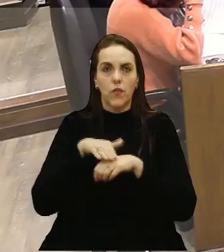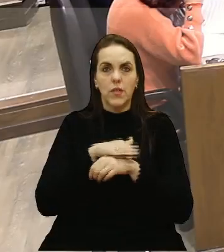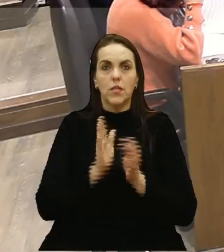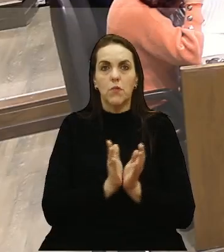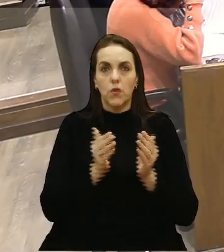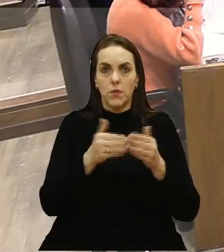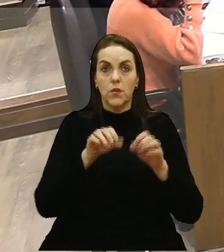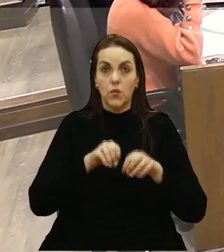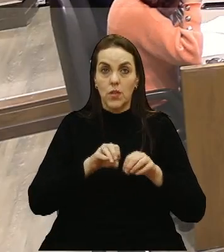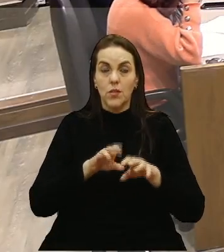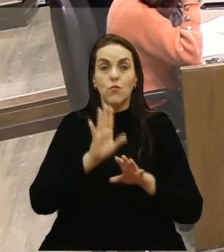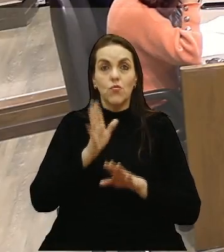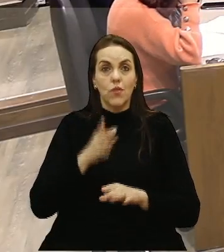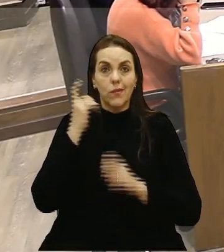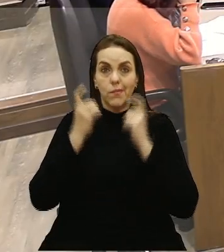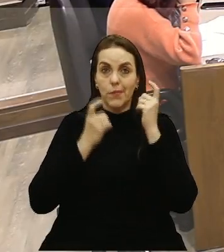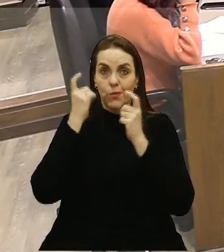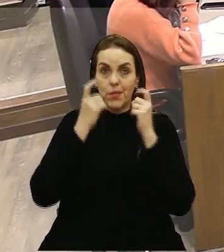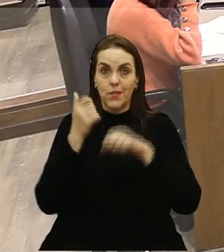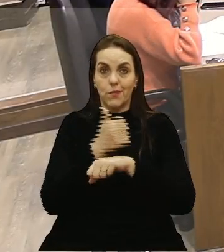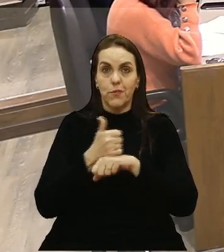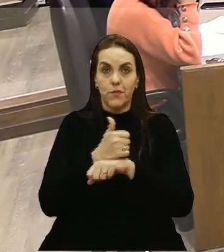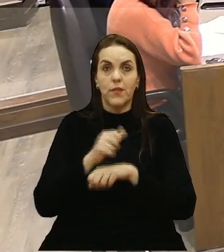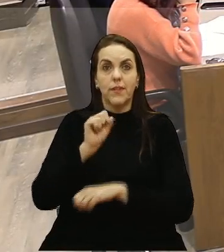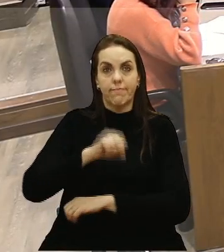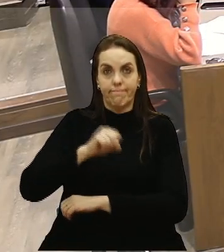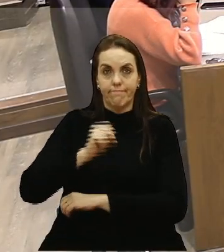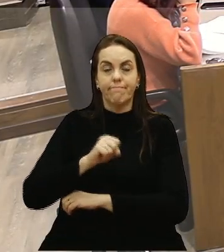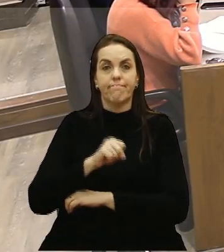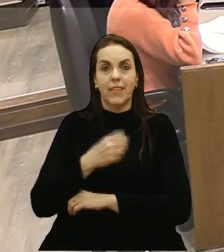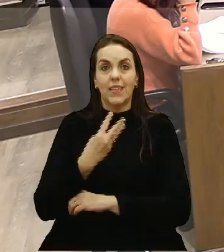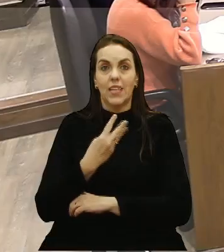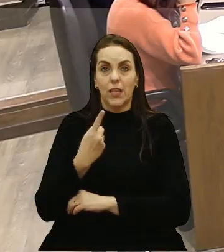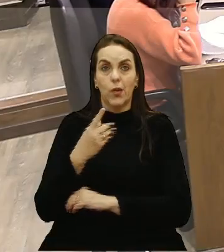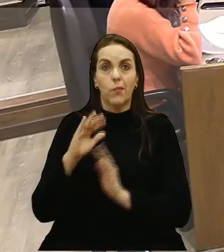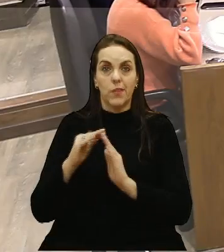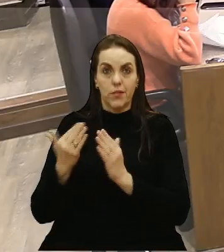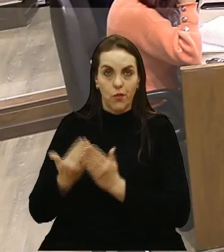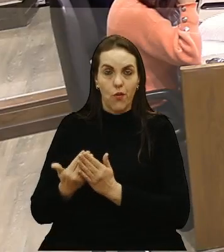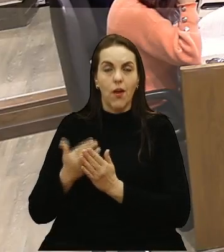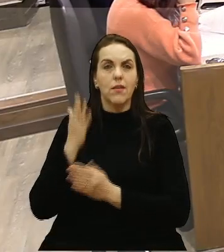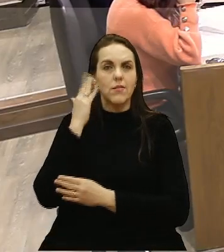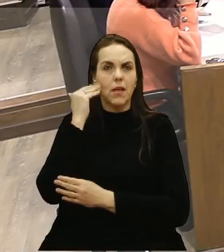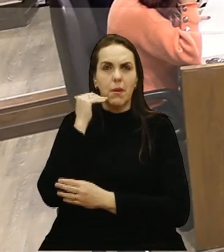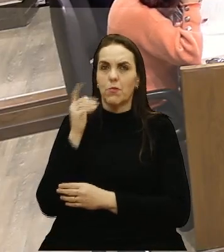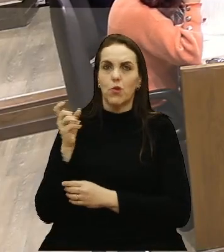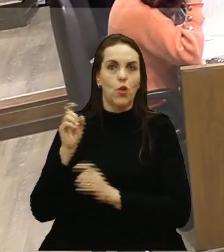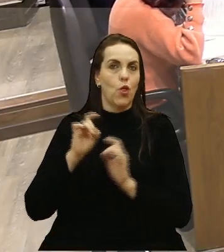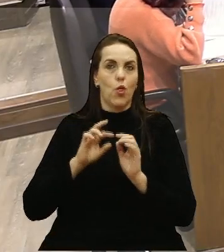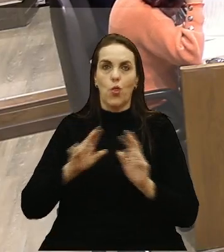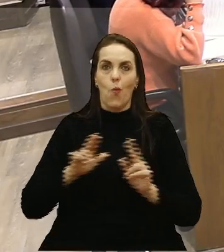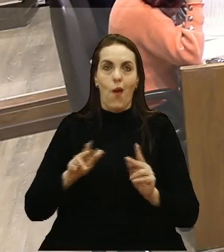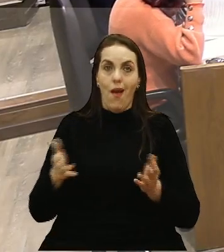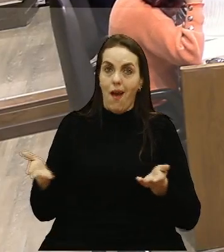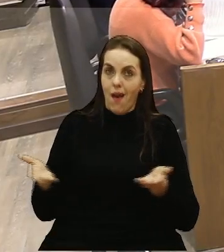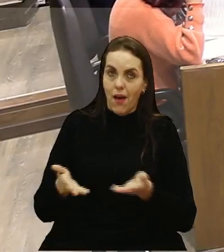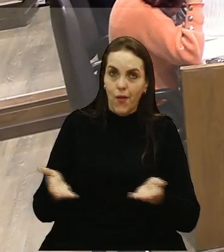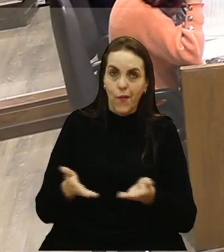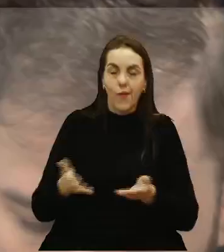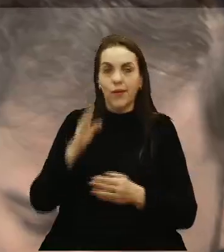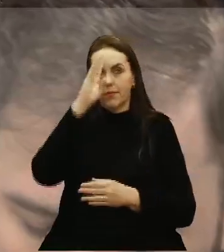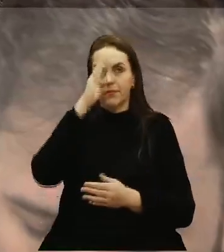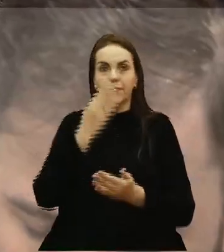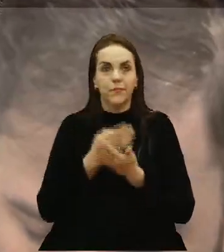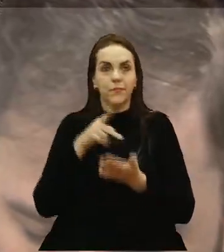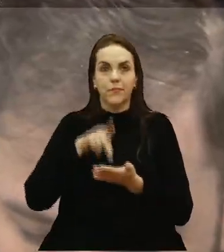a nossa preocupação com os profissionais, dessas 31 escolas, sabemos que não é para agora e acreditamos, na verdade, que não